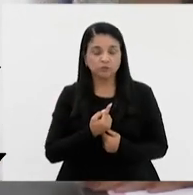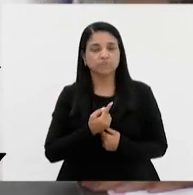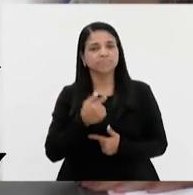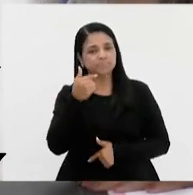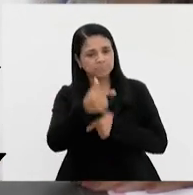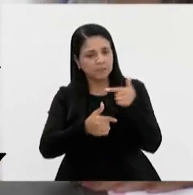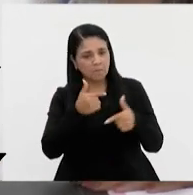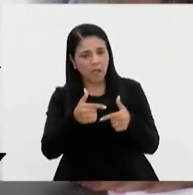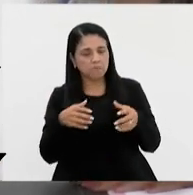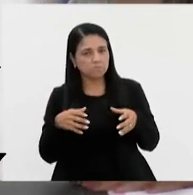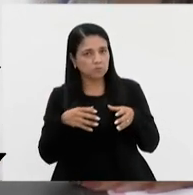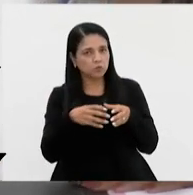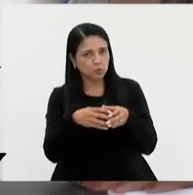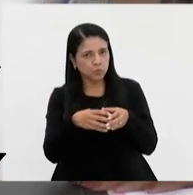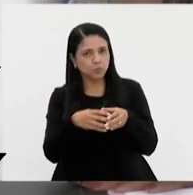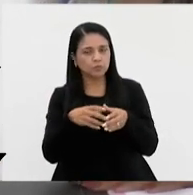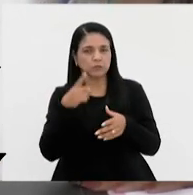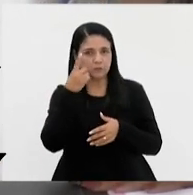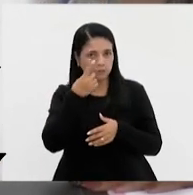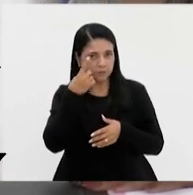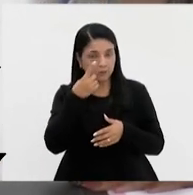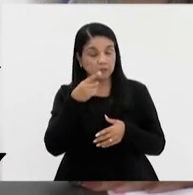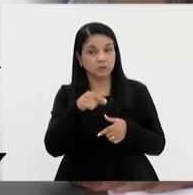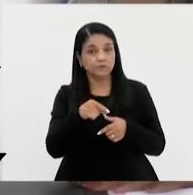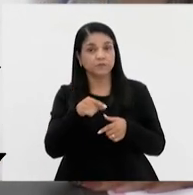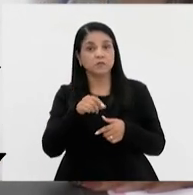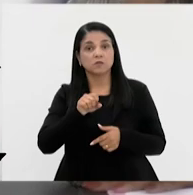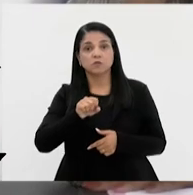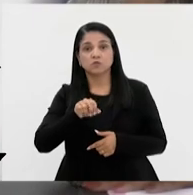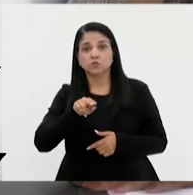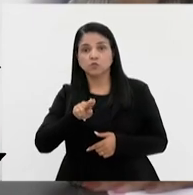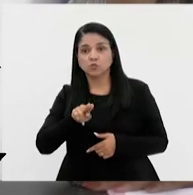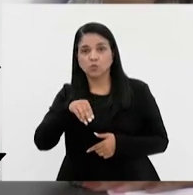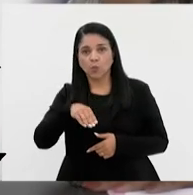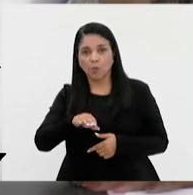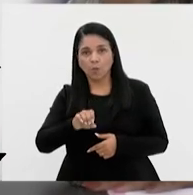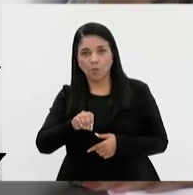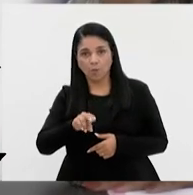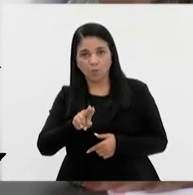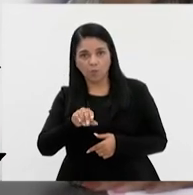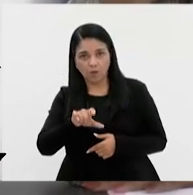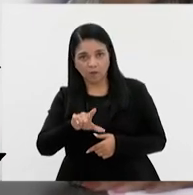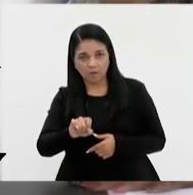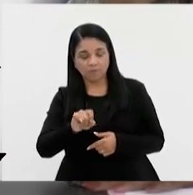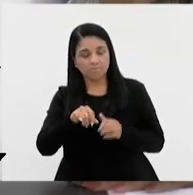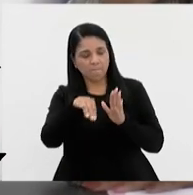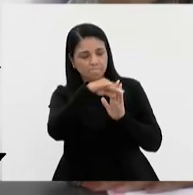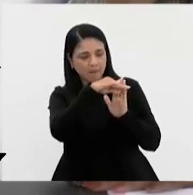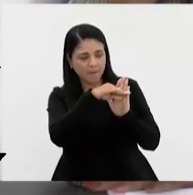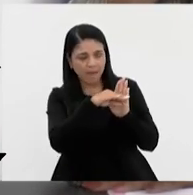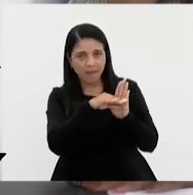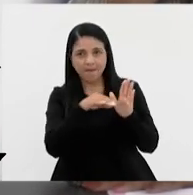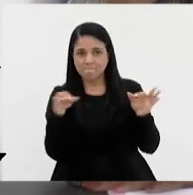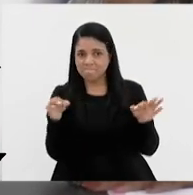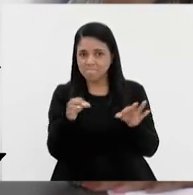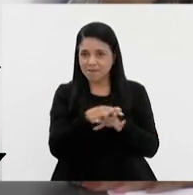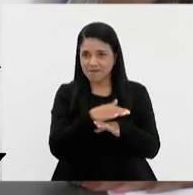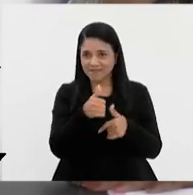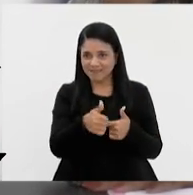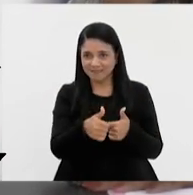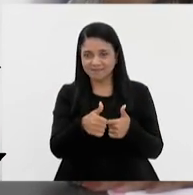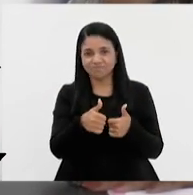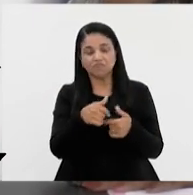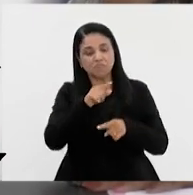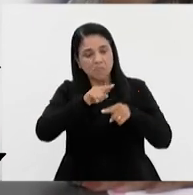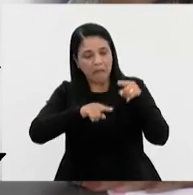em conjunto, mas quero dizer aqui que as súmulas estão agora de maneira prática, né,